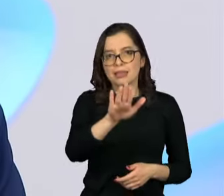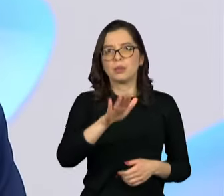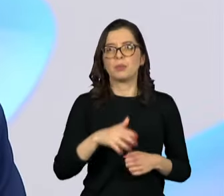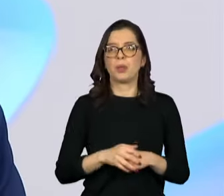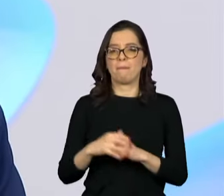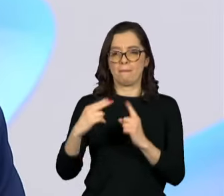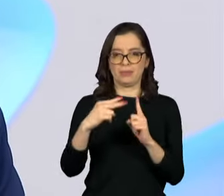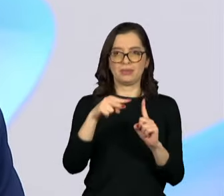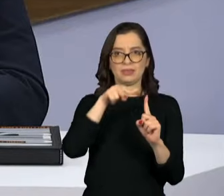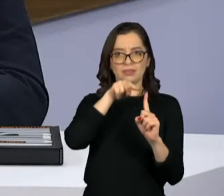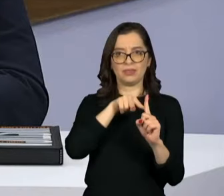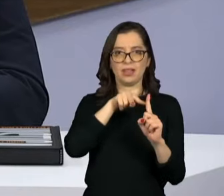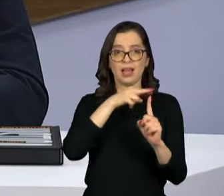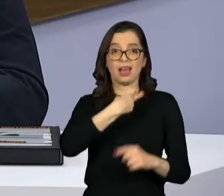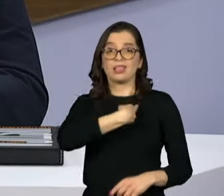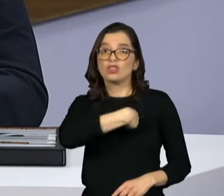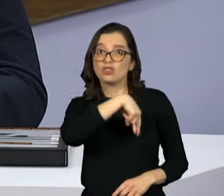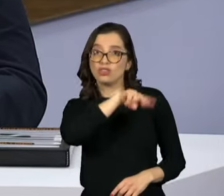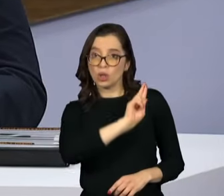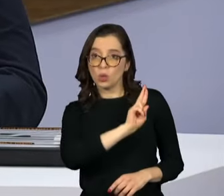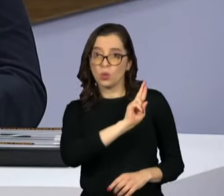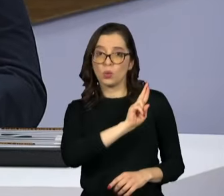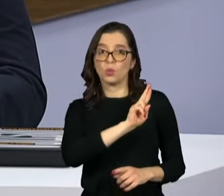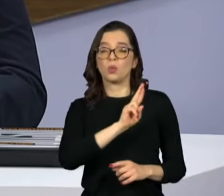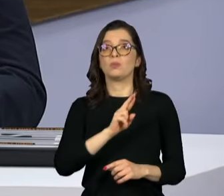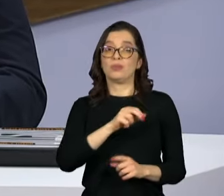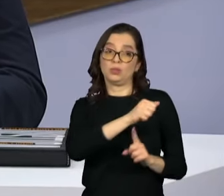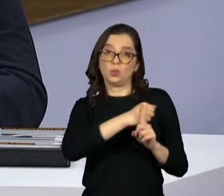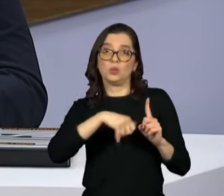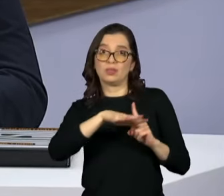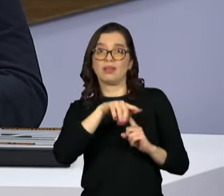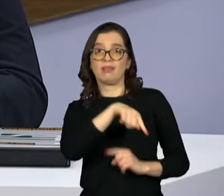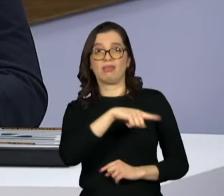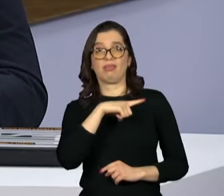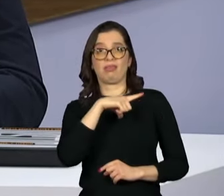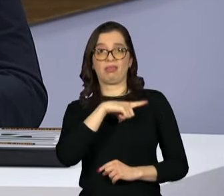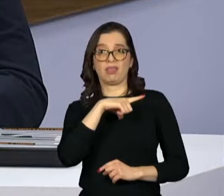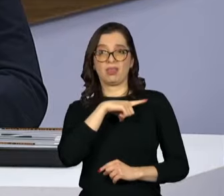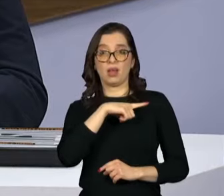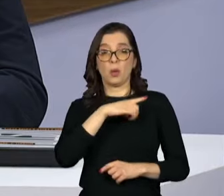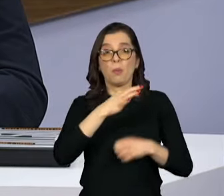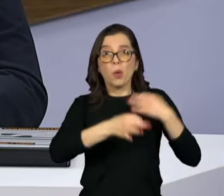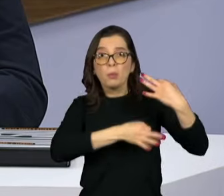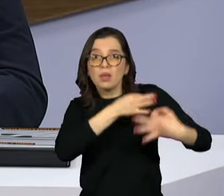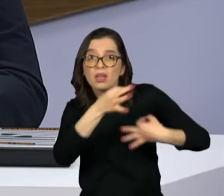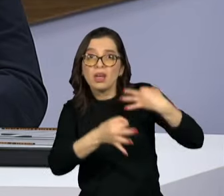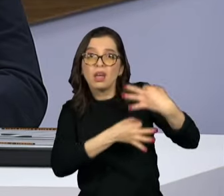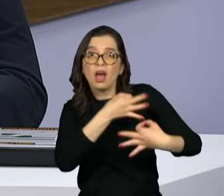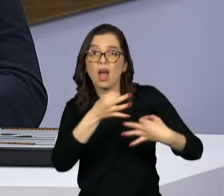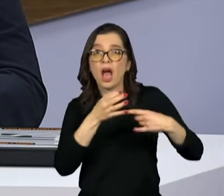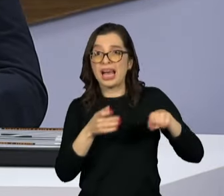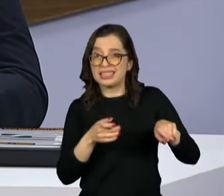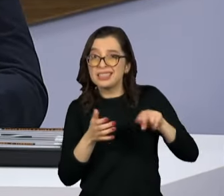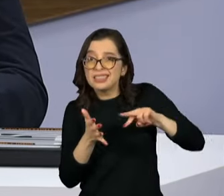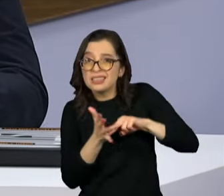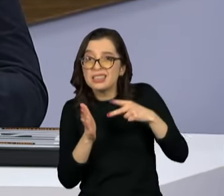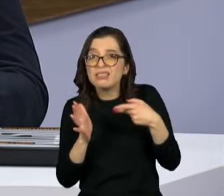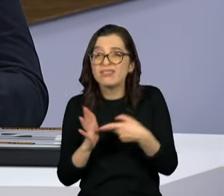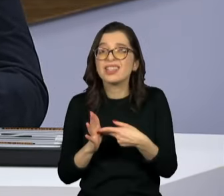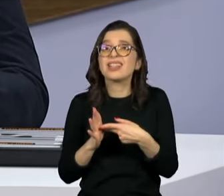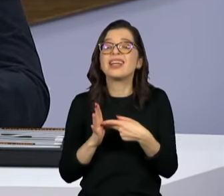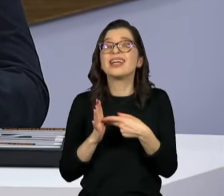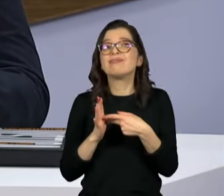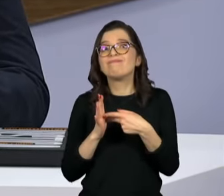da sociedade sairia vitoriosa, uma pesquisa democrática de opinião. Isso significa, portanto, que